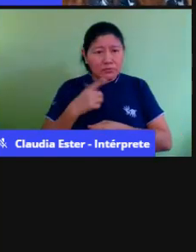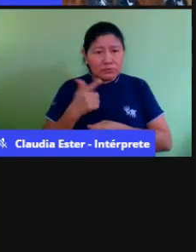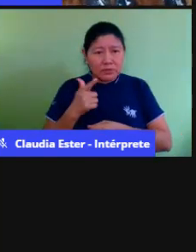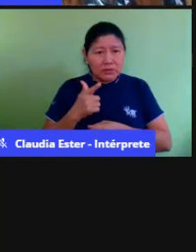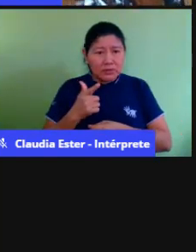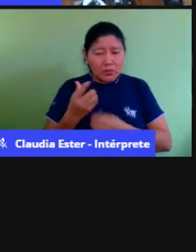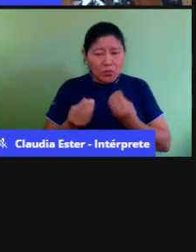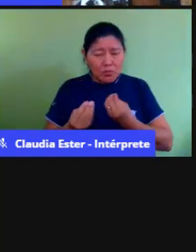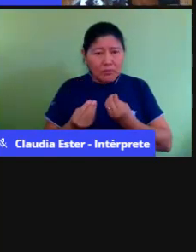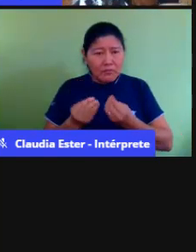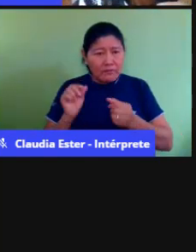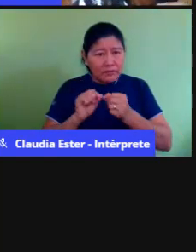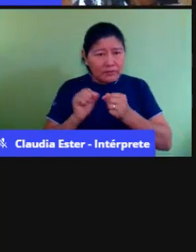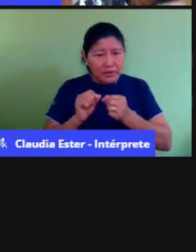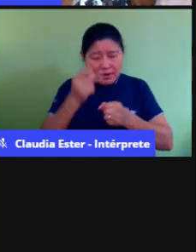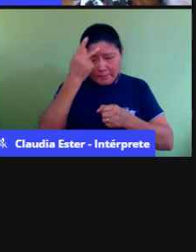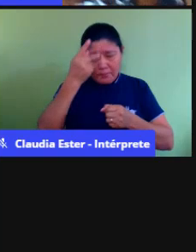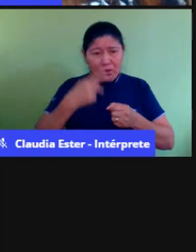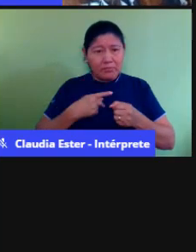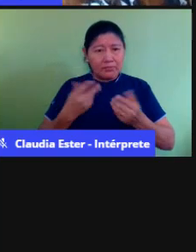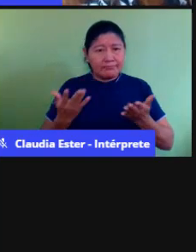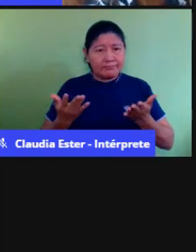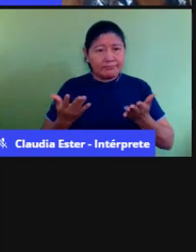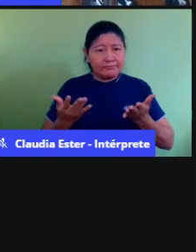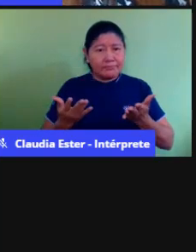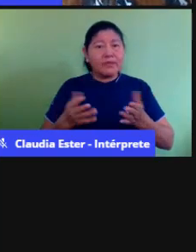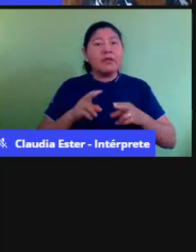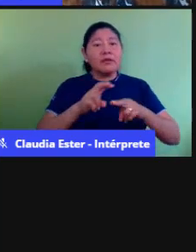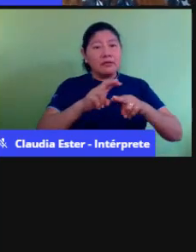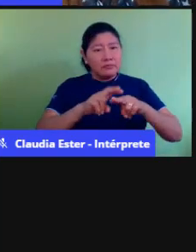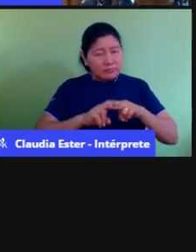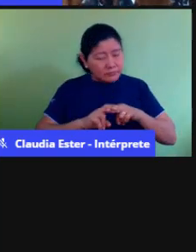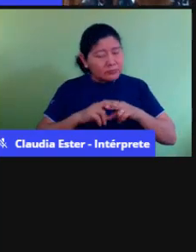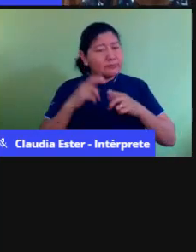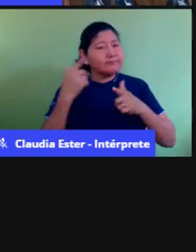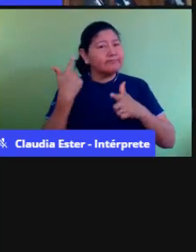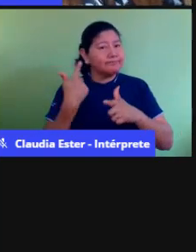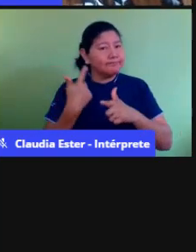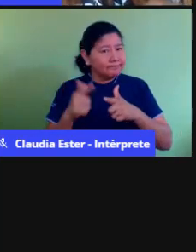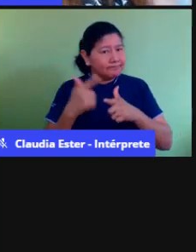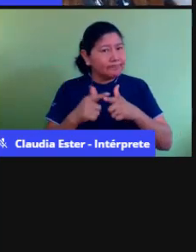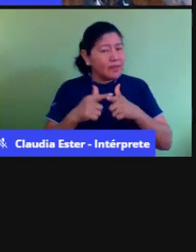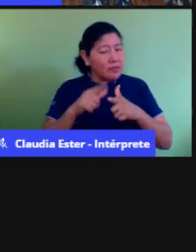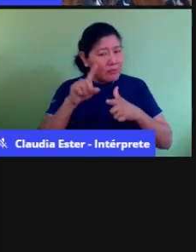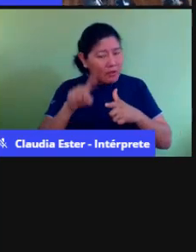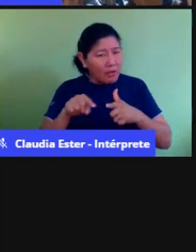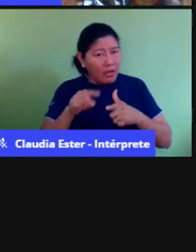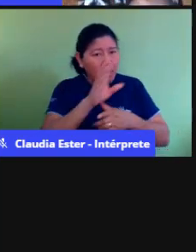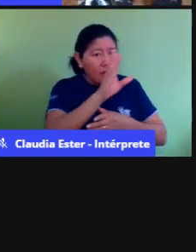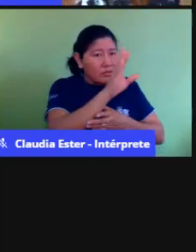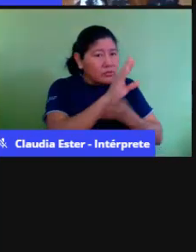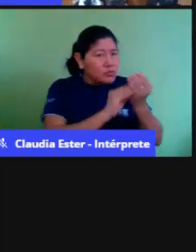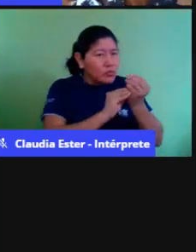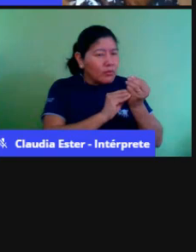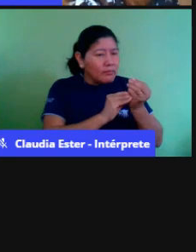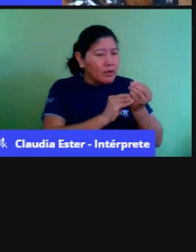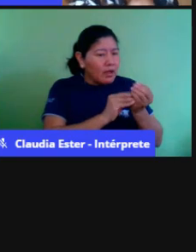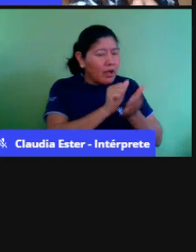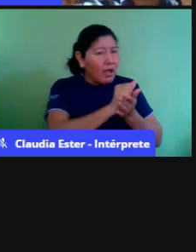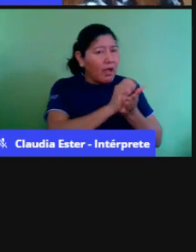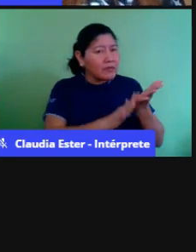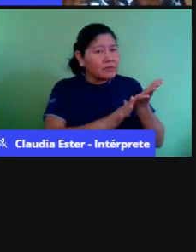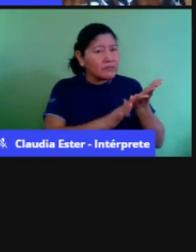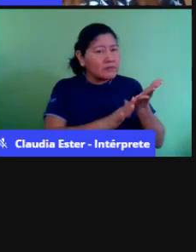produzir. Então, o problema com os padrões estereotipados é que elas podam essa capacidade